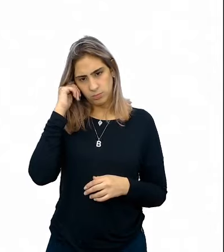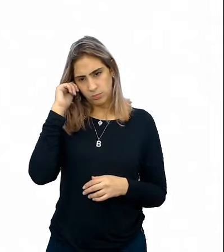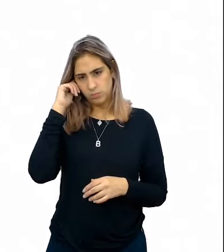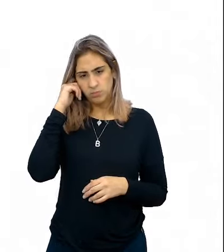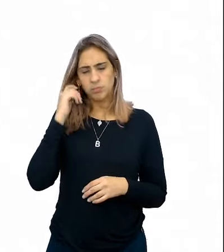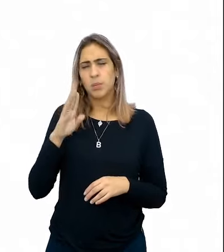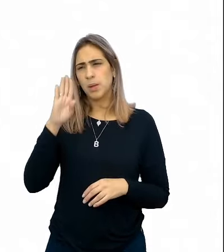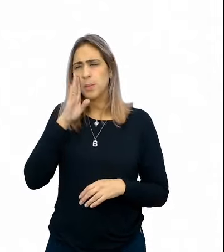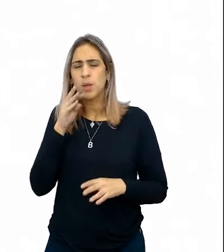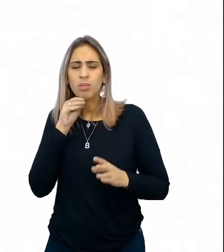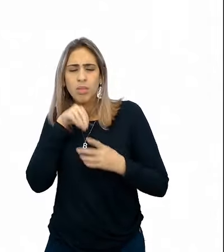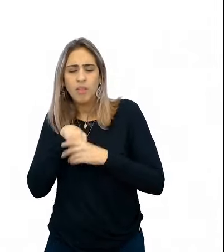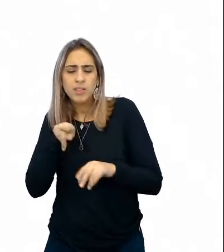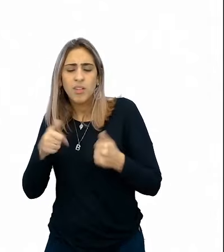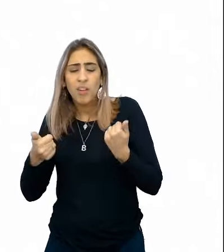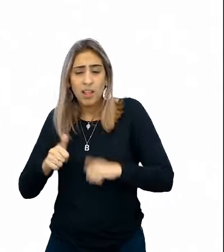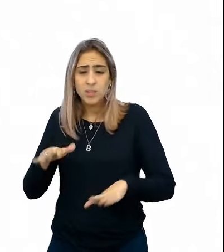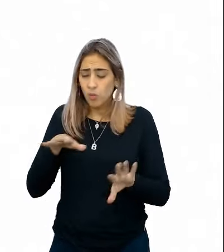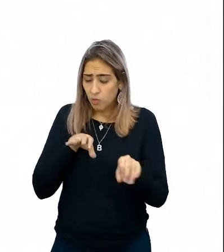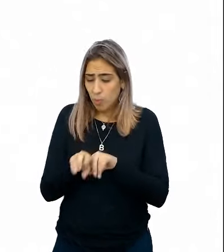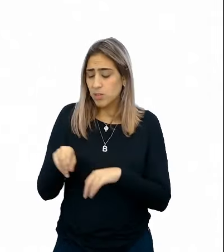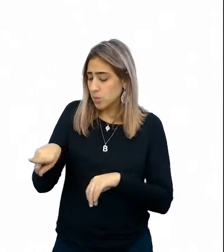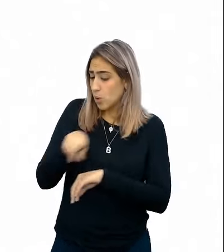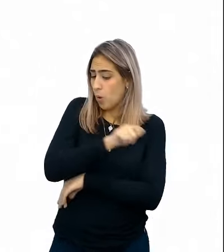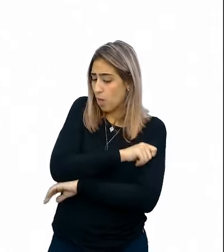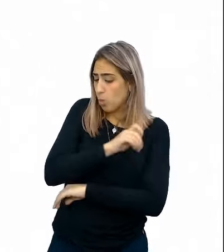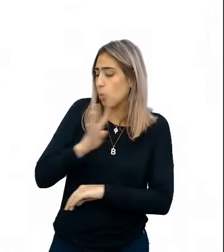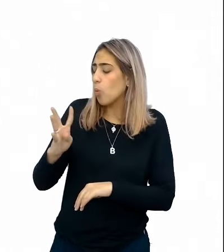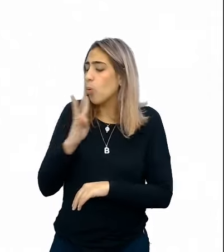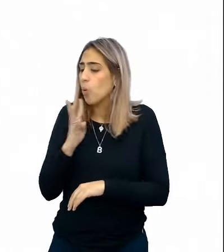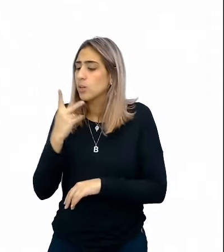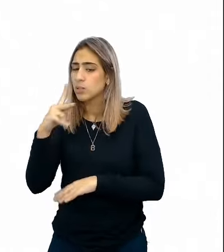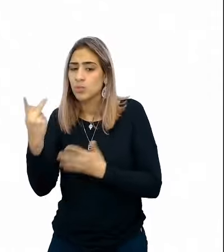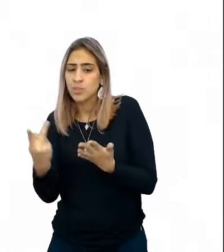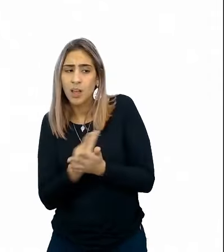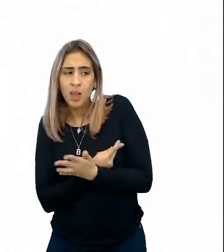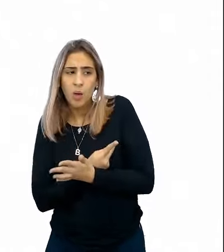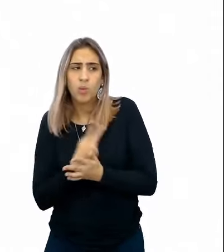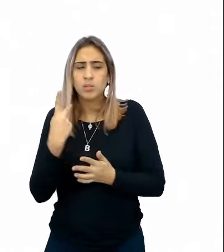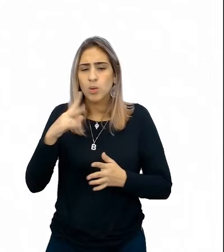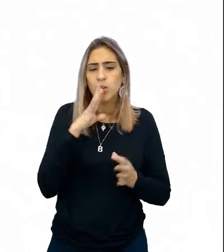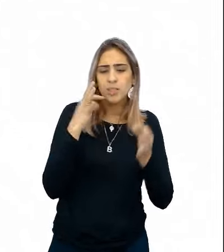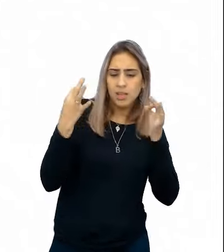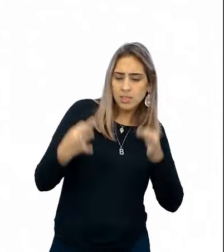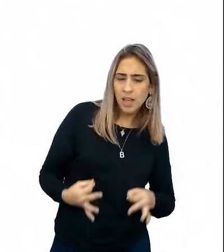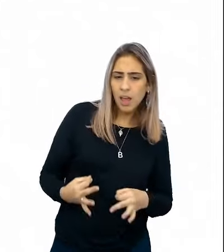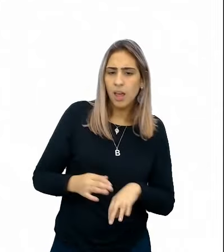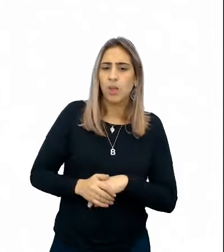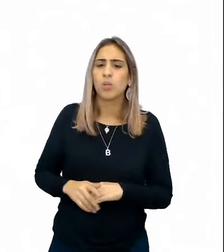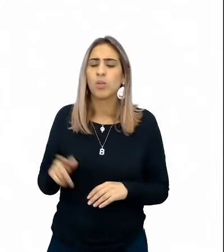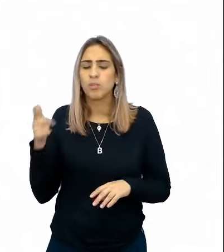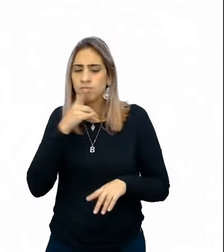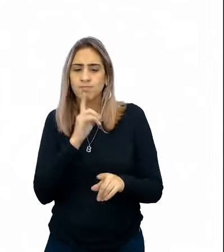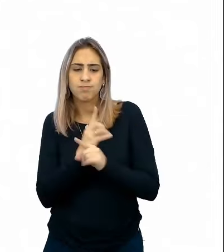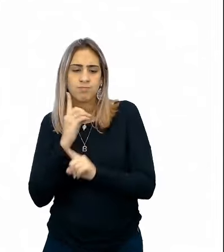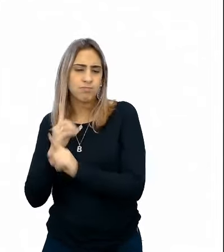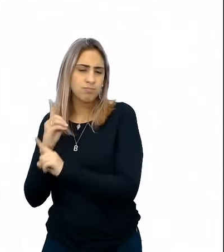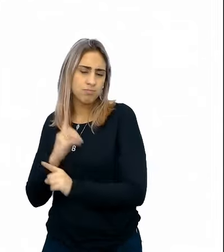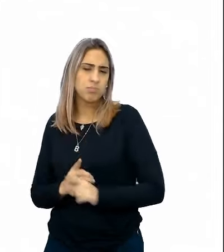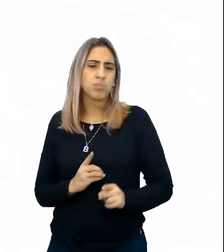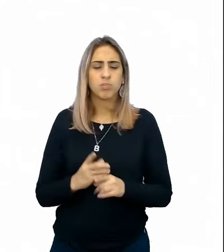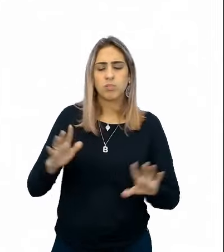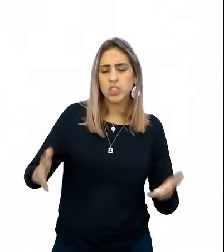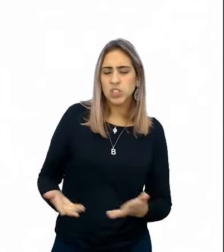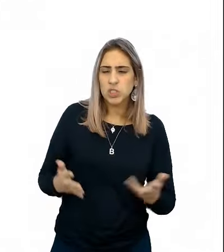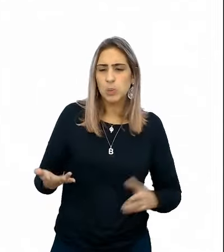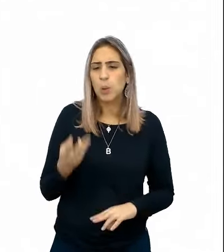principalmente através da avaliação formativa que o estudante conhece os seus erros, os seus acertos e encontra